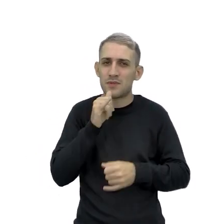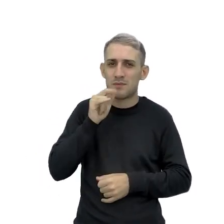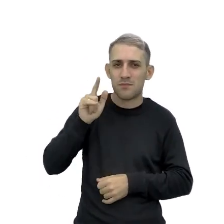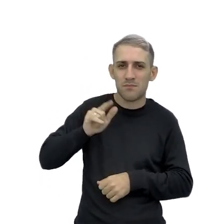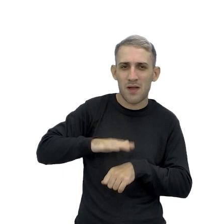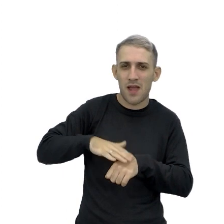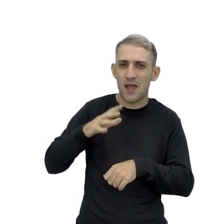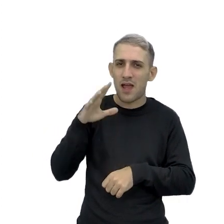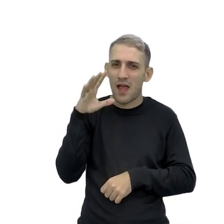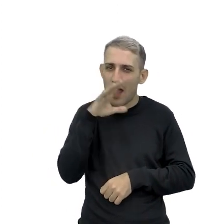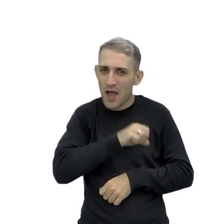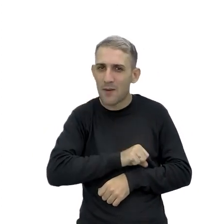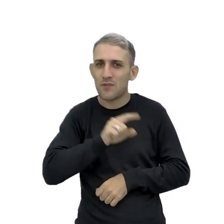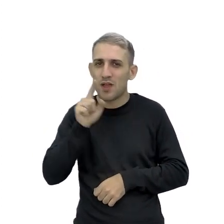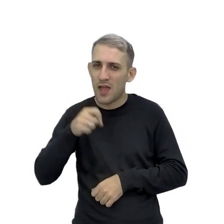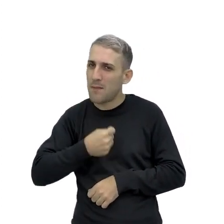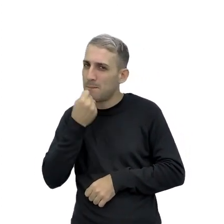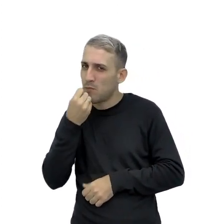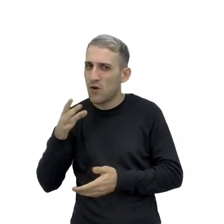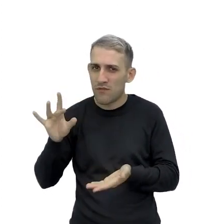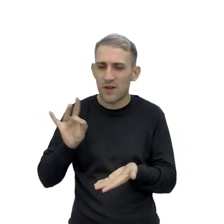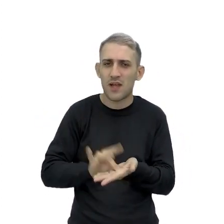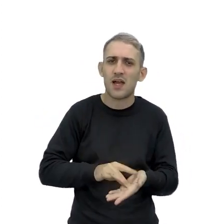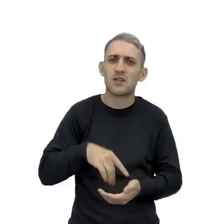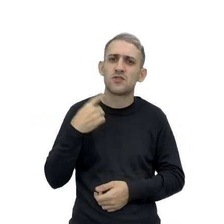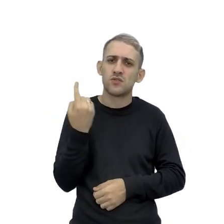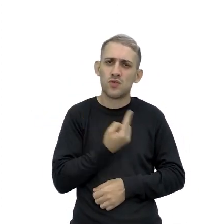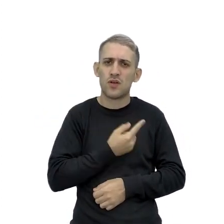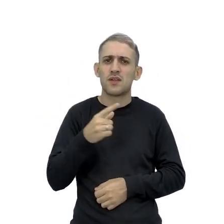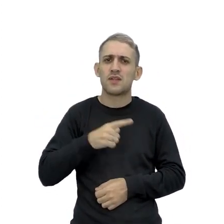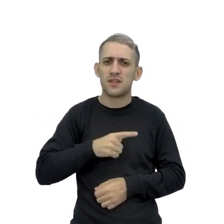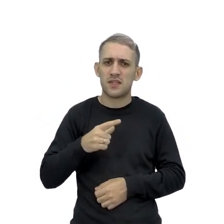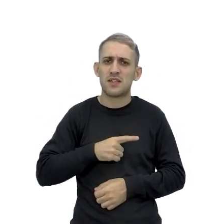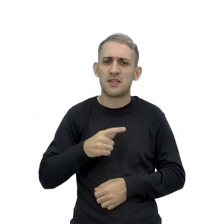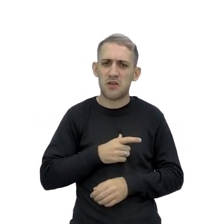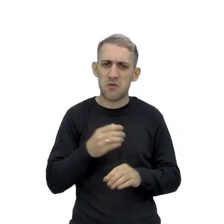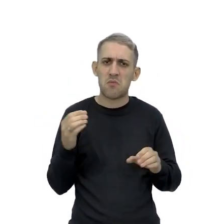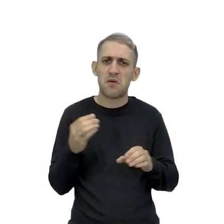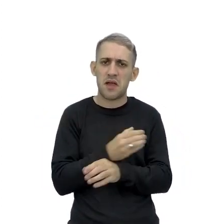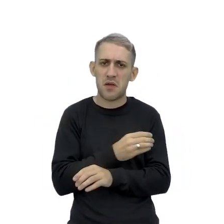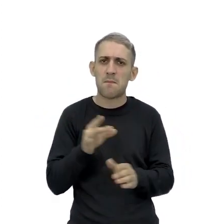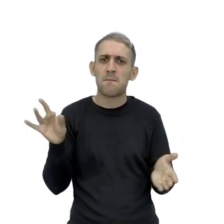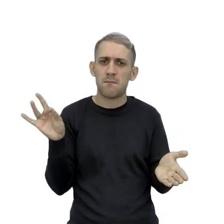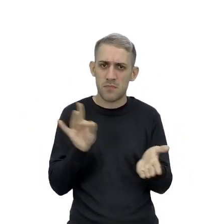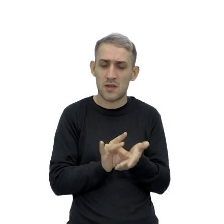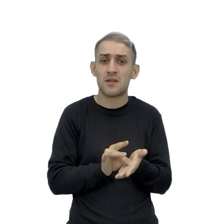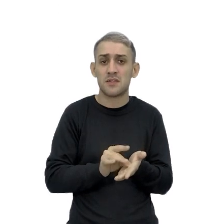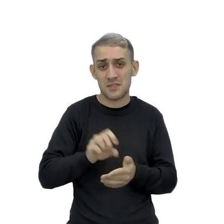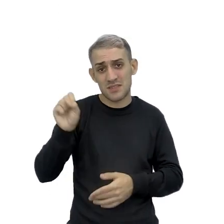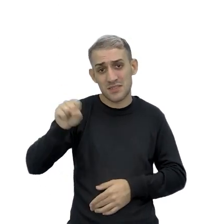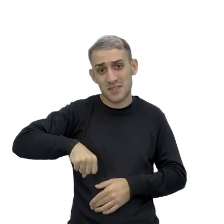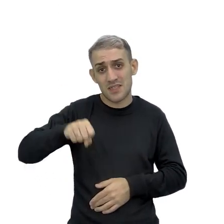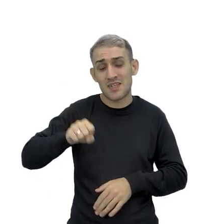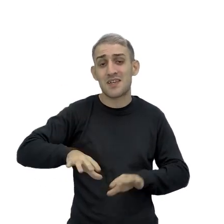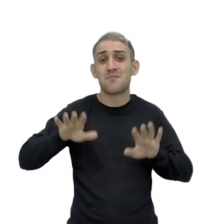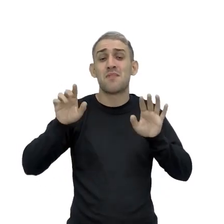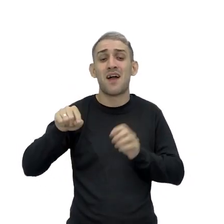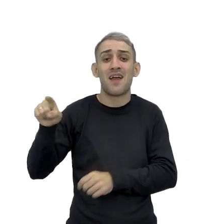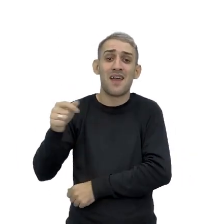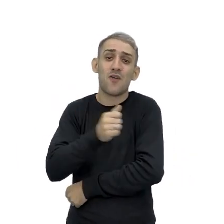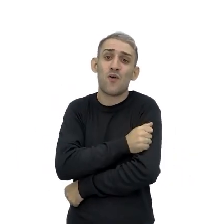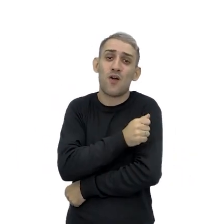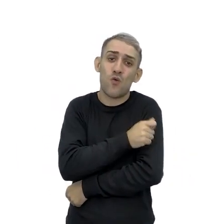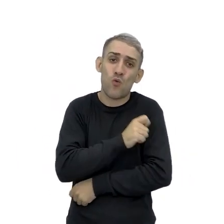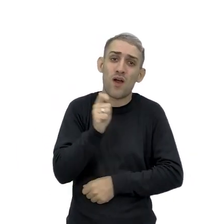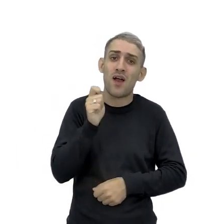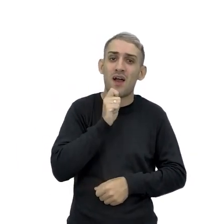mais rápida, ela é mais eficaz? Você chega ao resultado de uma forma imediata? Sim, mas porém o nosso aluno ainda está